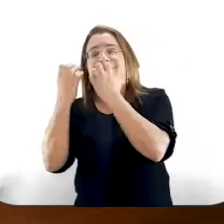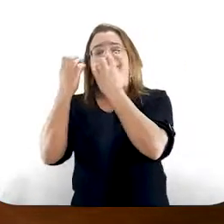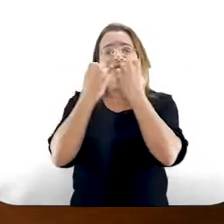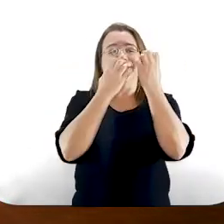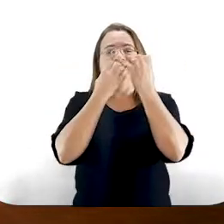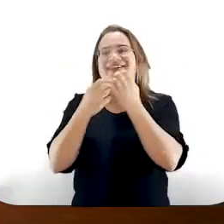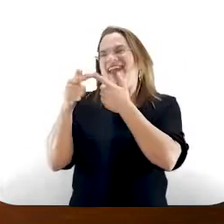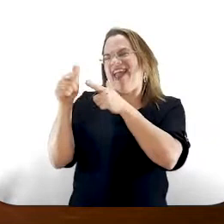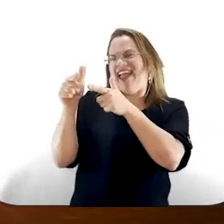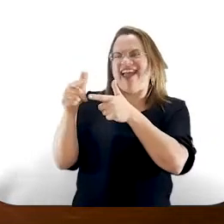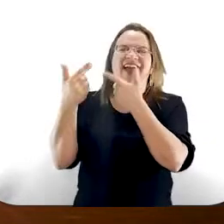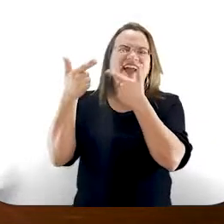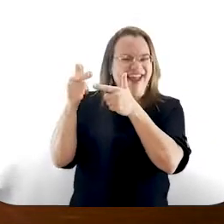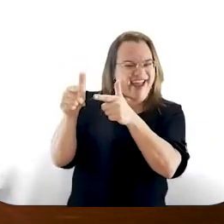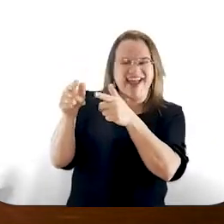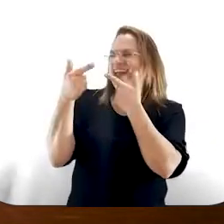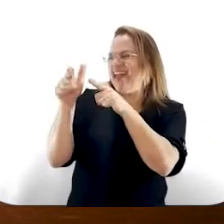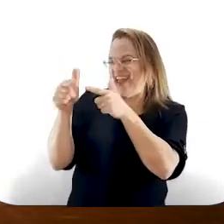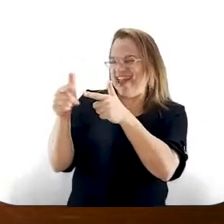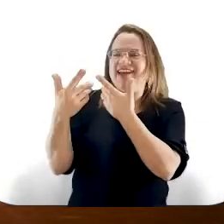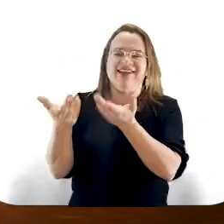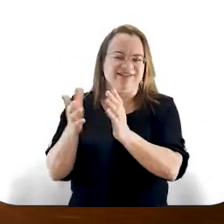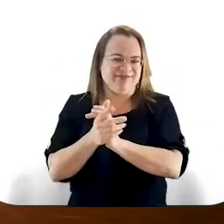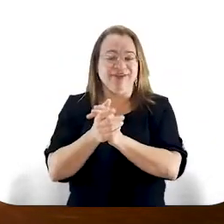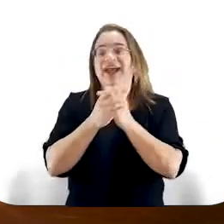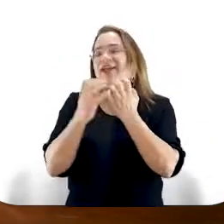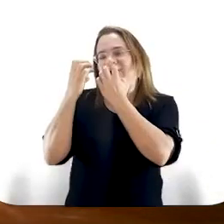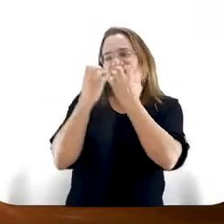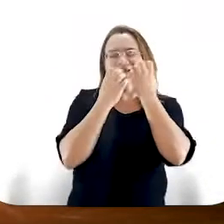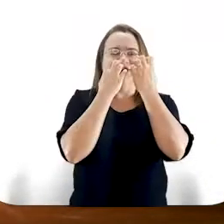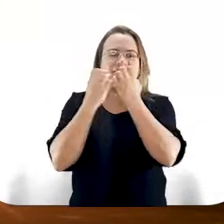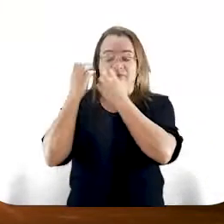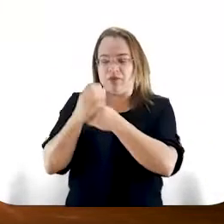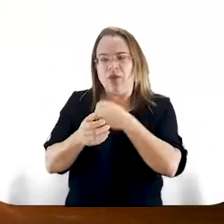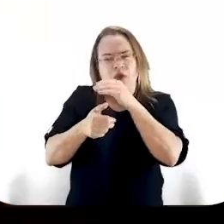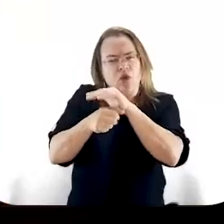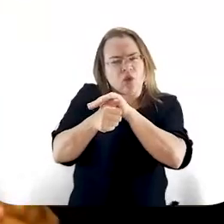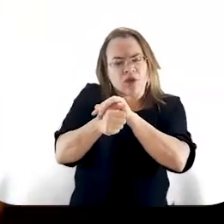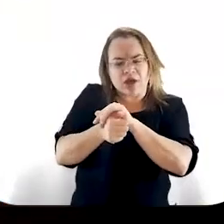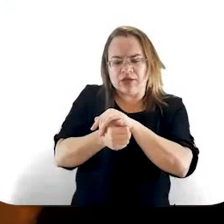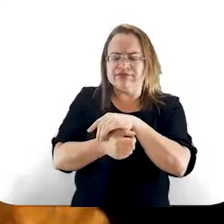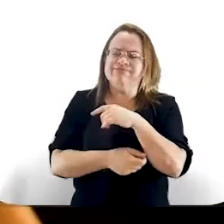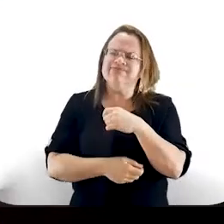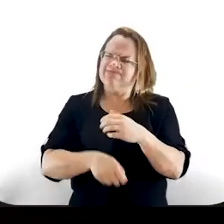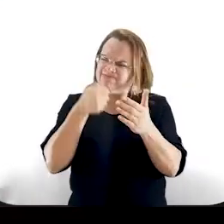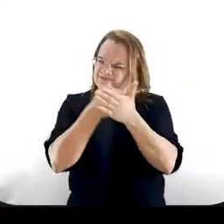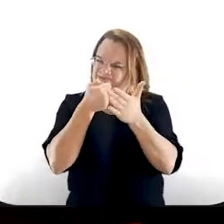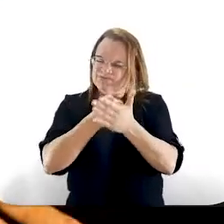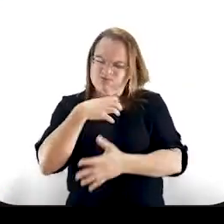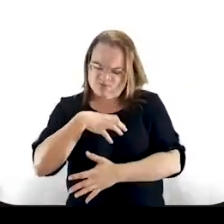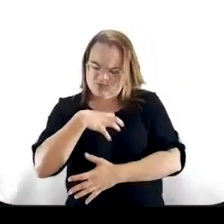e vangando dele. E tocando, e tocando, e tocando. O cágado ficou danado de